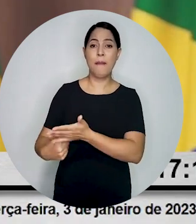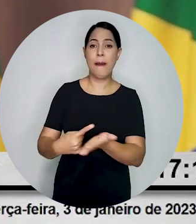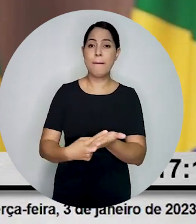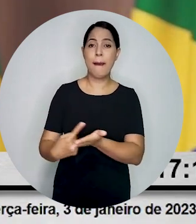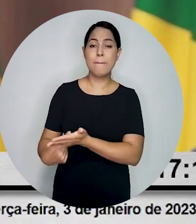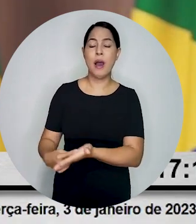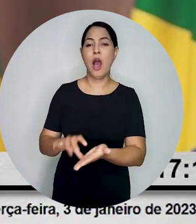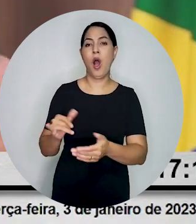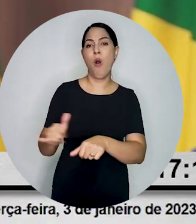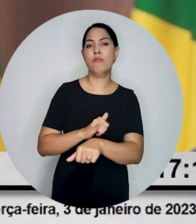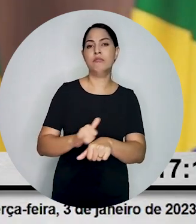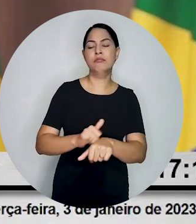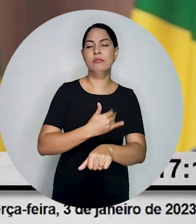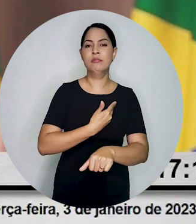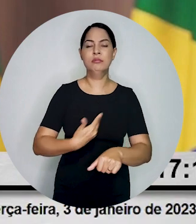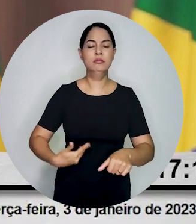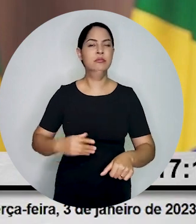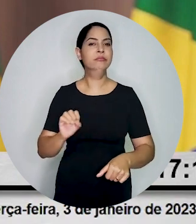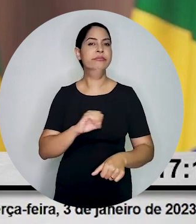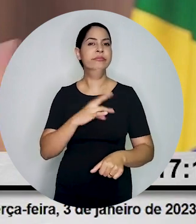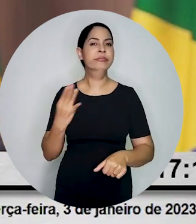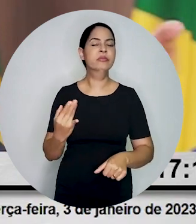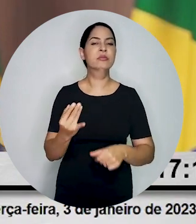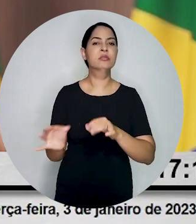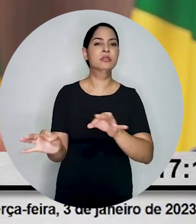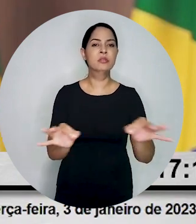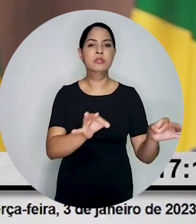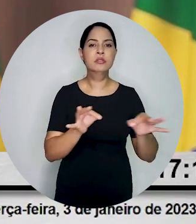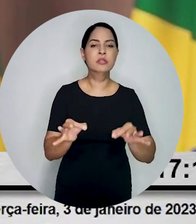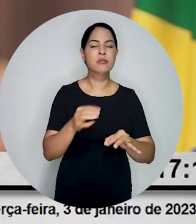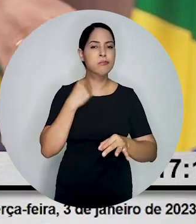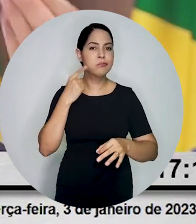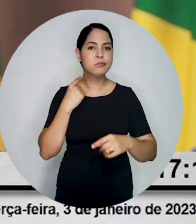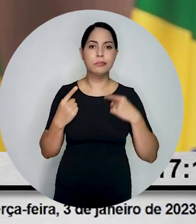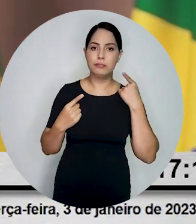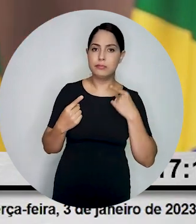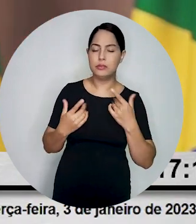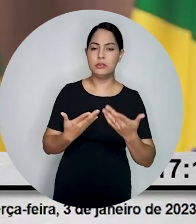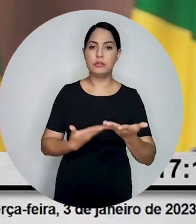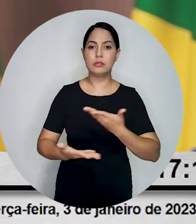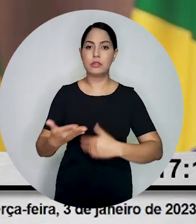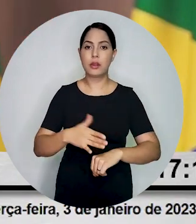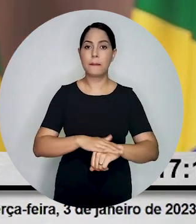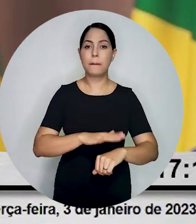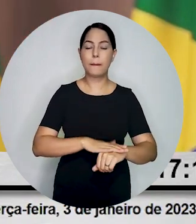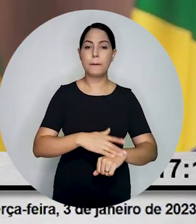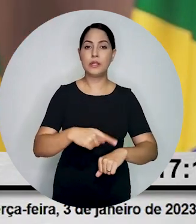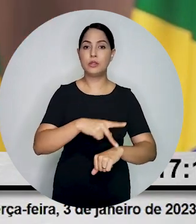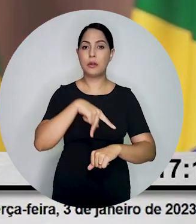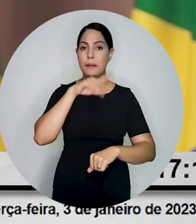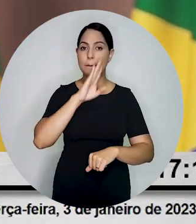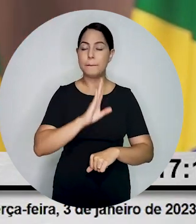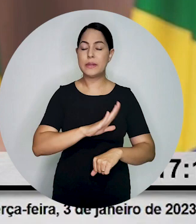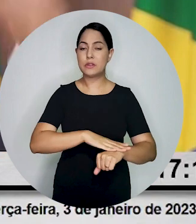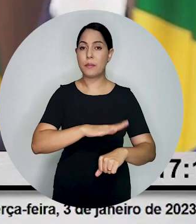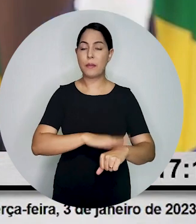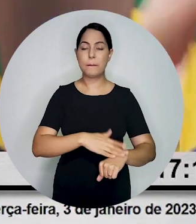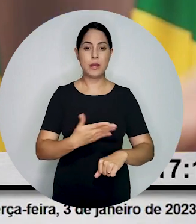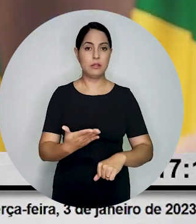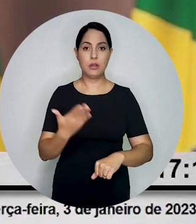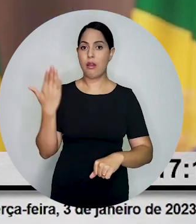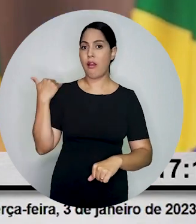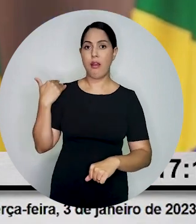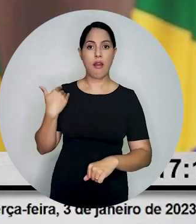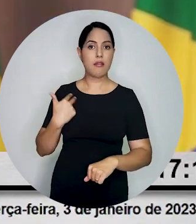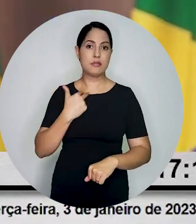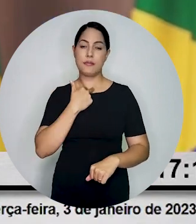de alguma maneira, de conversa, de negociação, de articulação política, de organização de advogados e advogadas, da condição política de